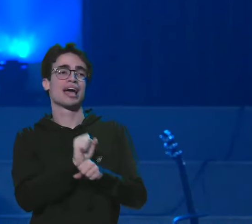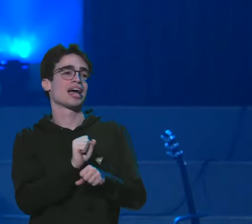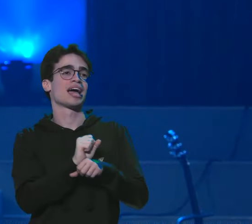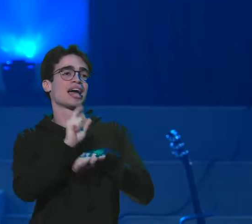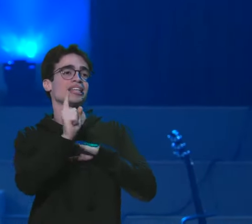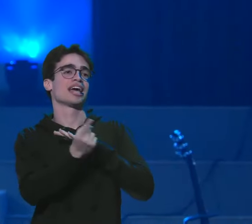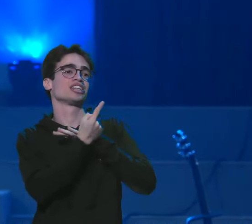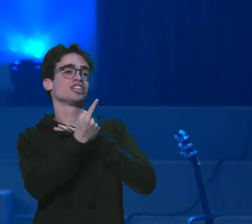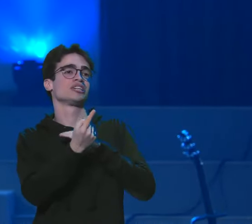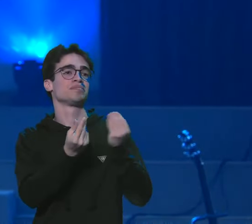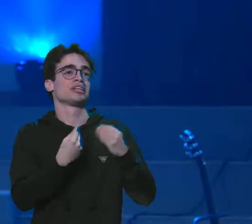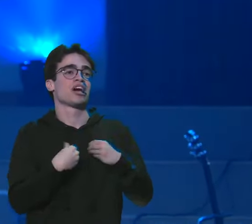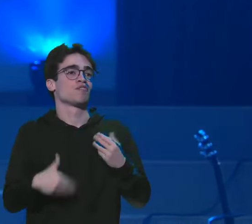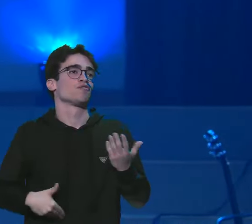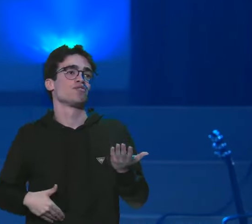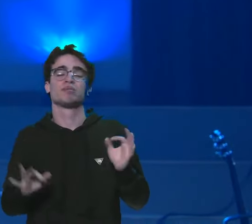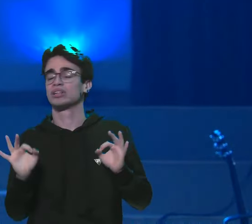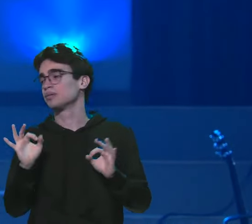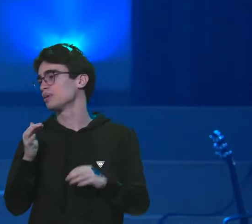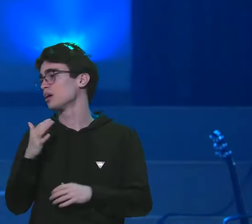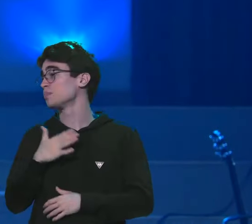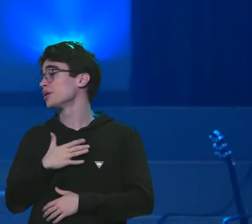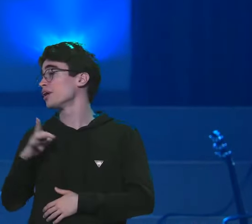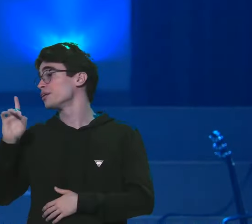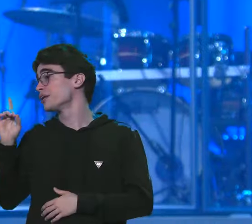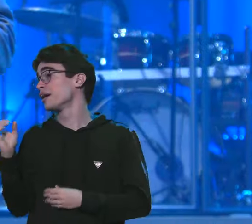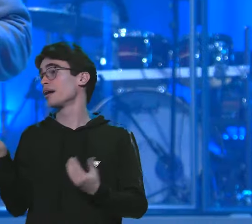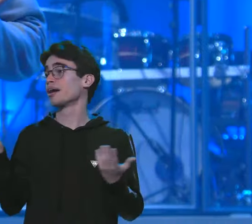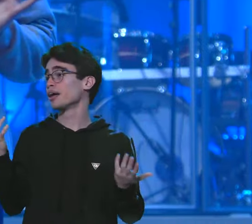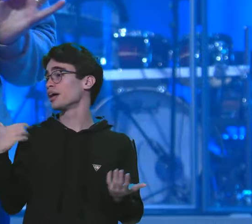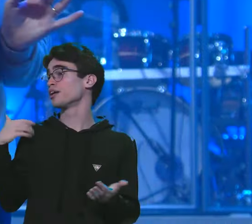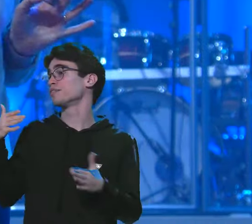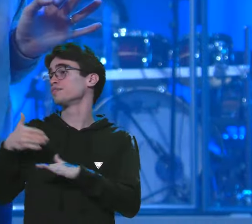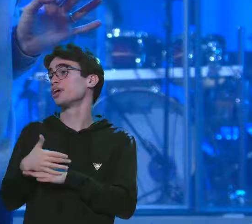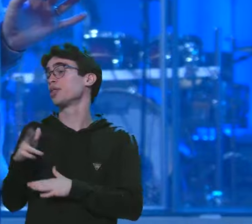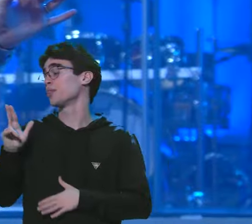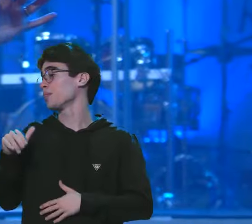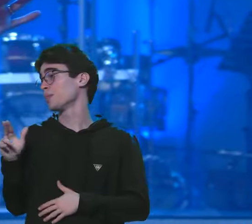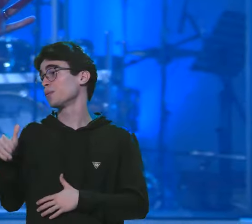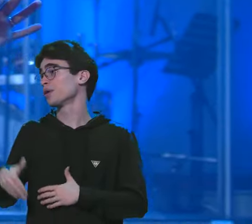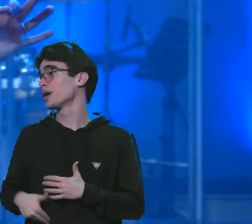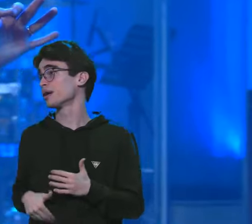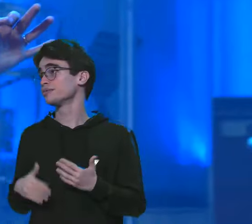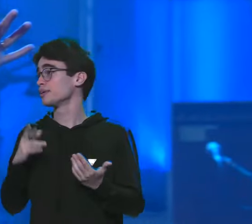você está com fome. Você fala: meu Deus, que atendimento, nunca mais vou vir aqui.